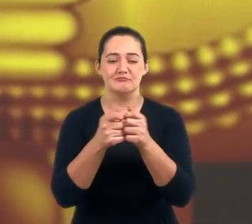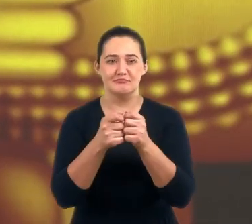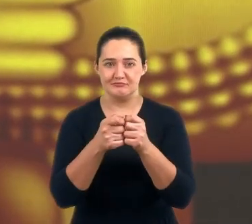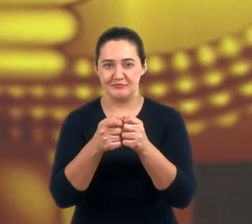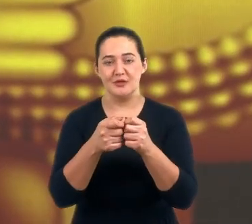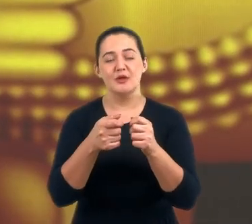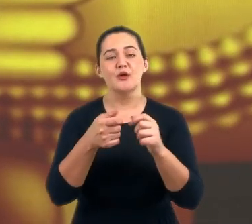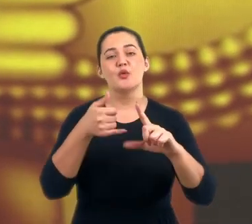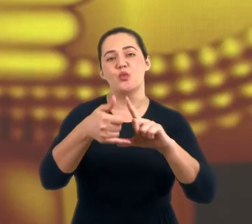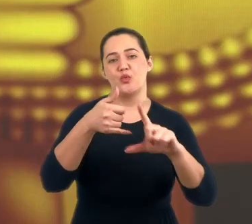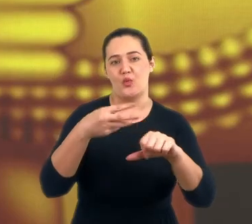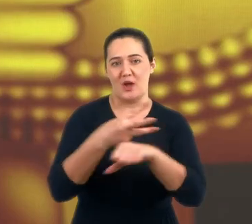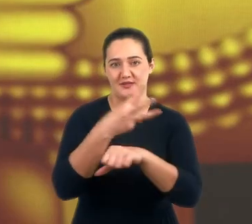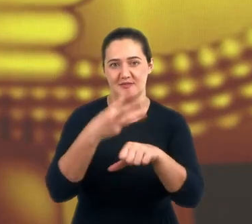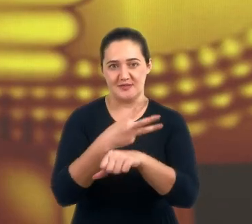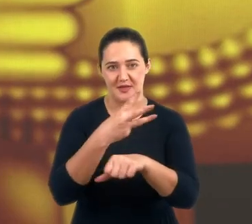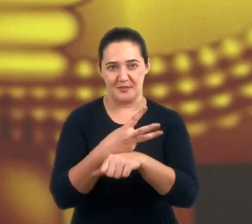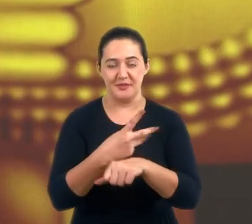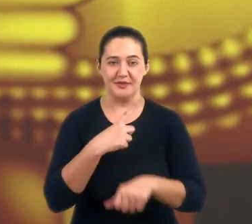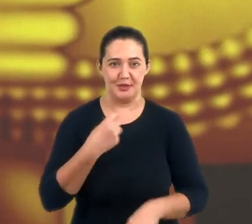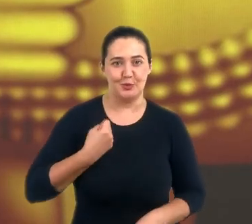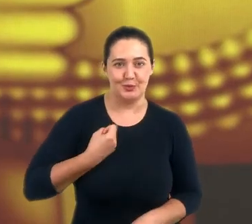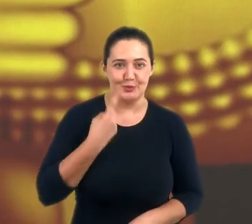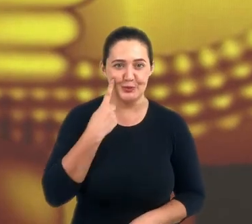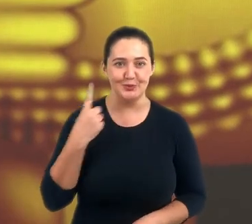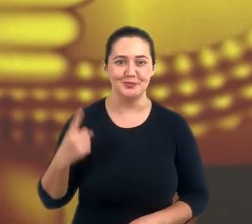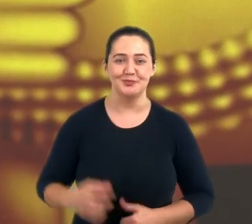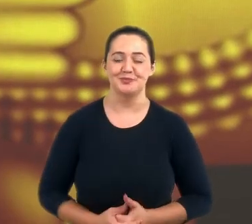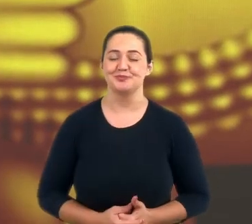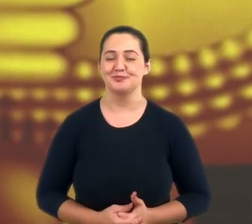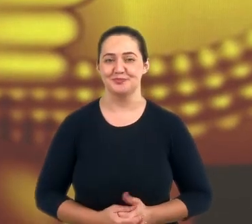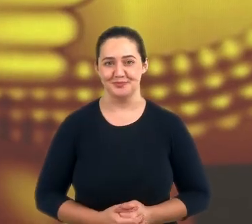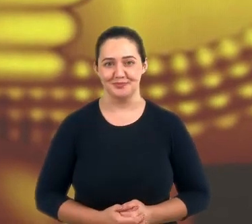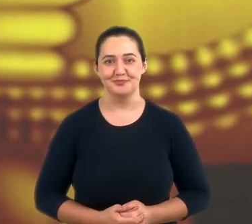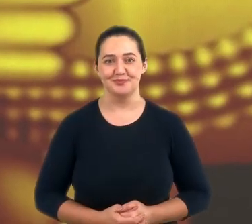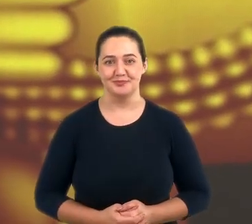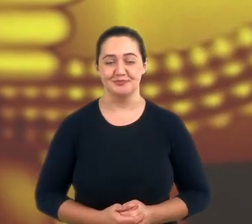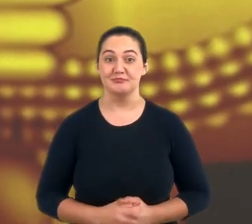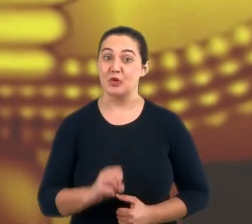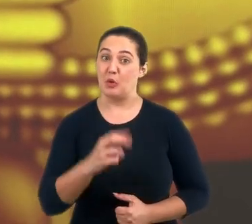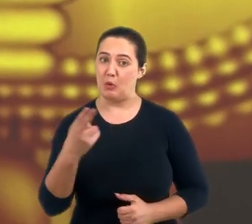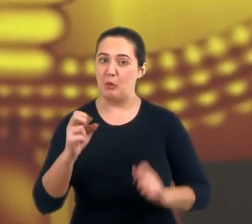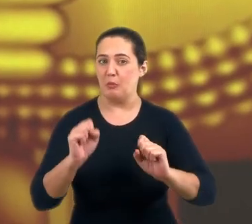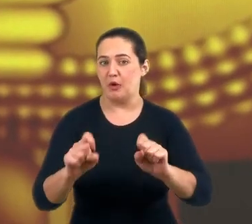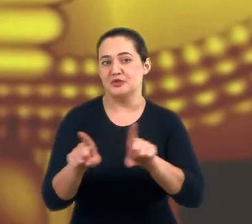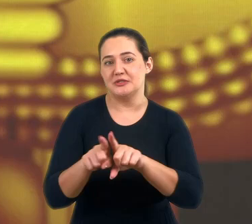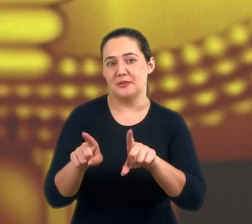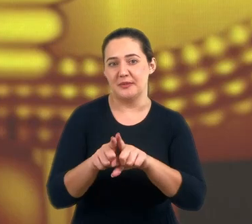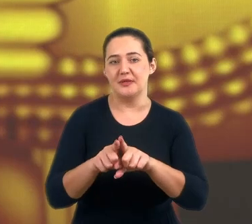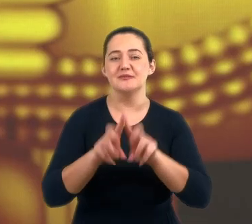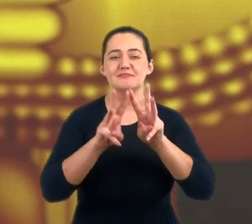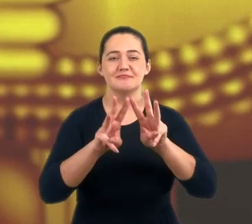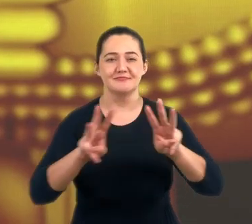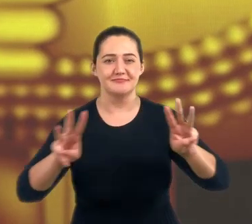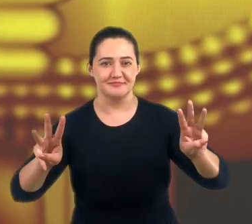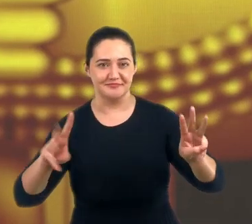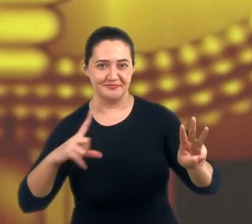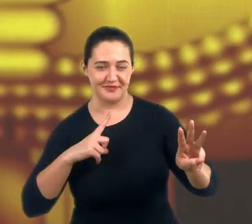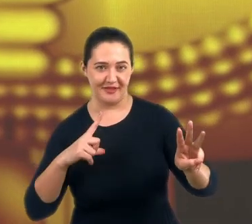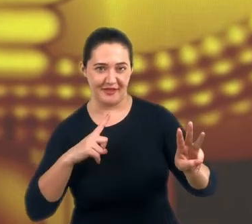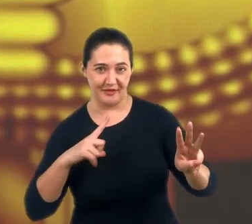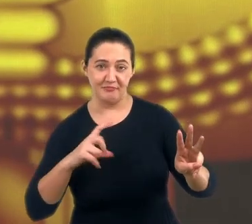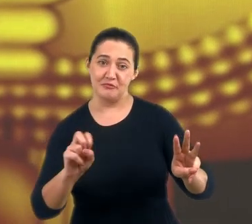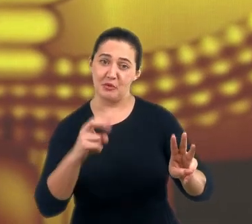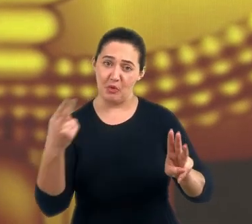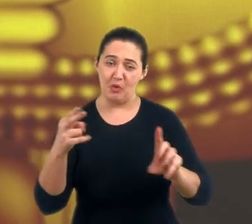pode mandar uma mensagem pelo WhatsApp, 0 operadora 12 98244 0077. Também pode entrar na página